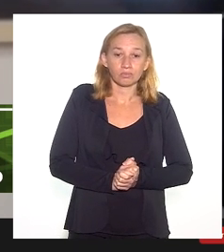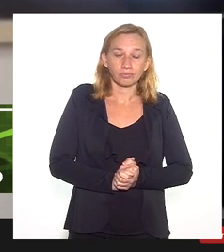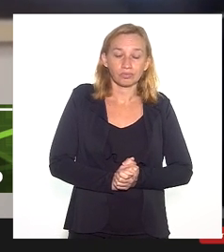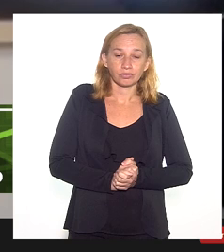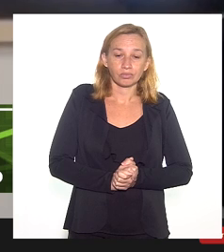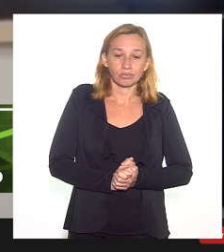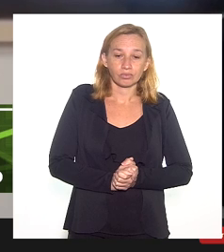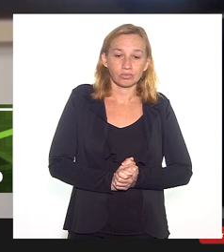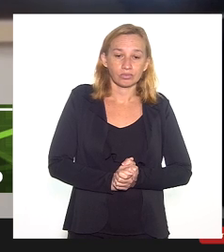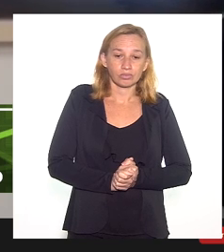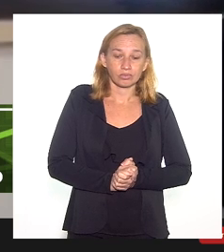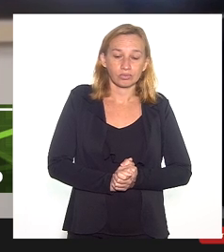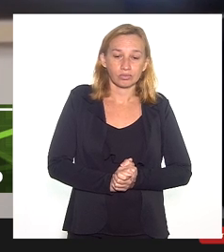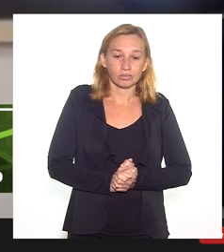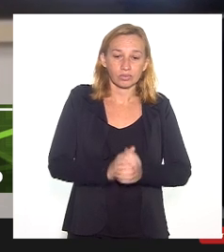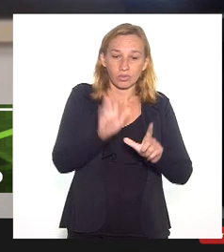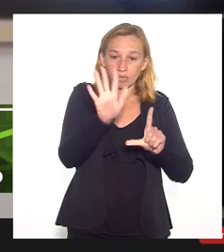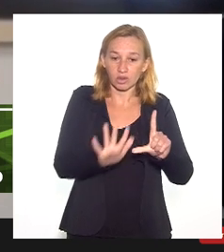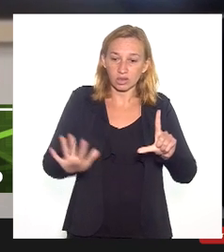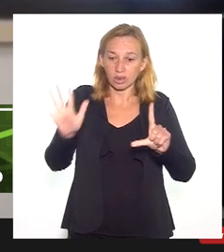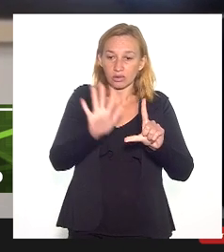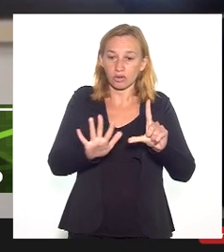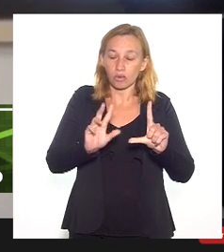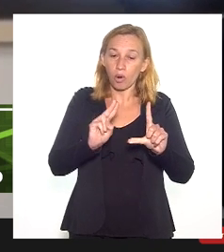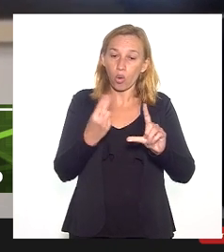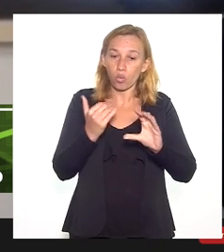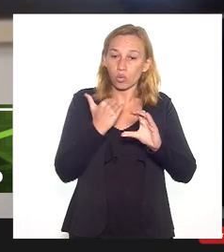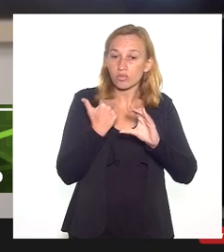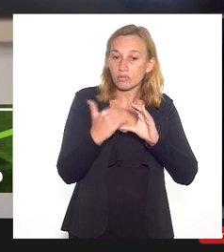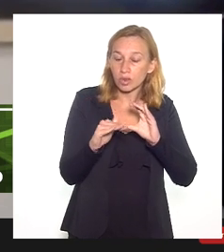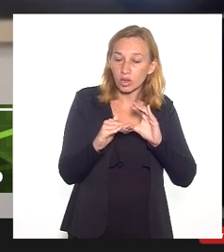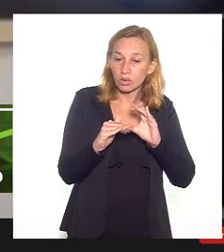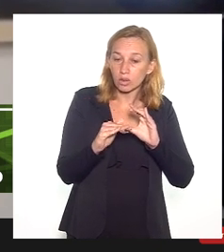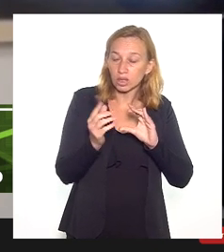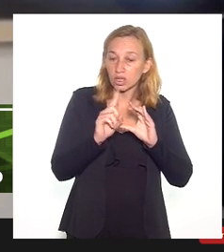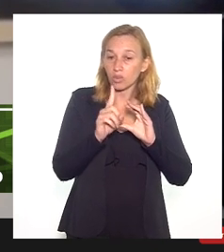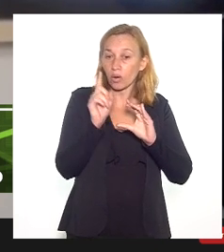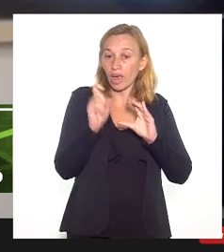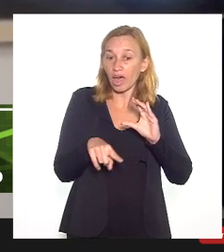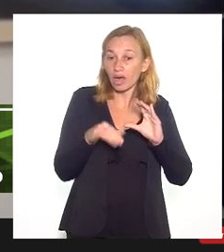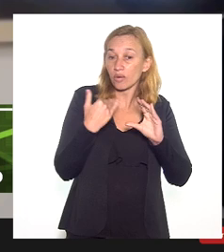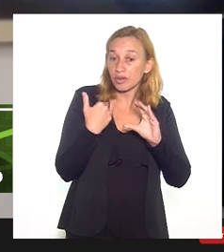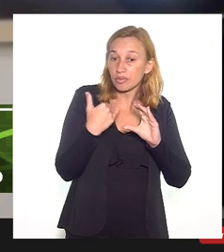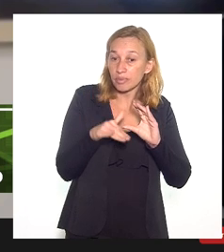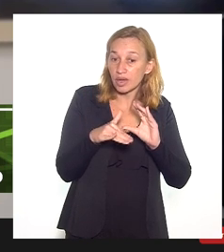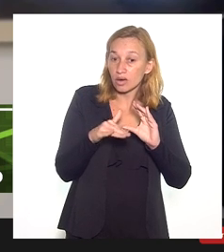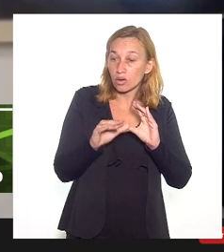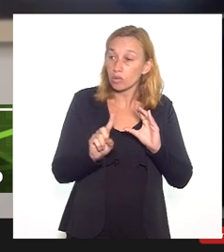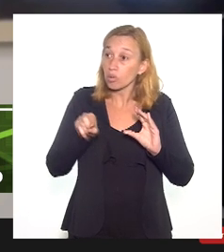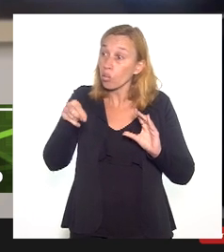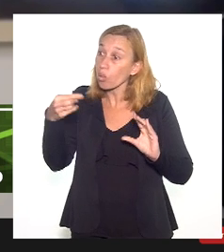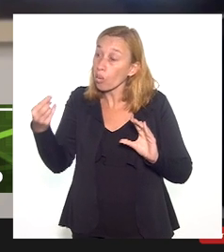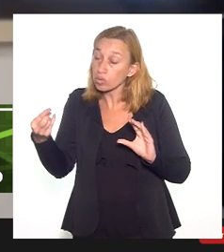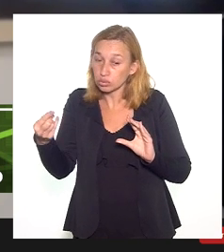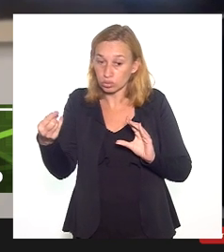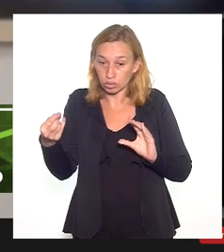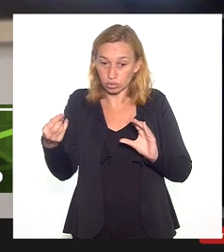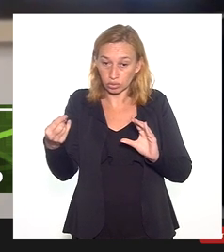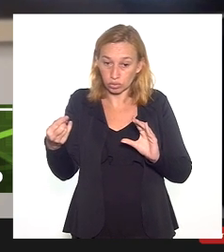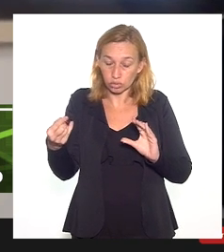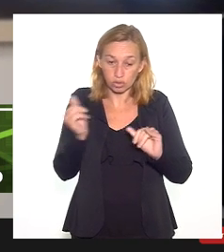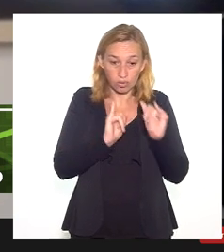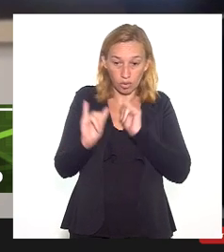natureza da plataforma ou do meio, que não é um meio como outros meios de